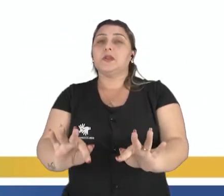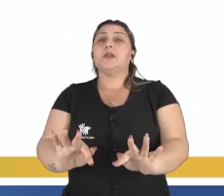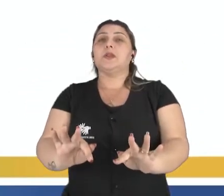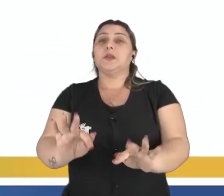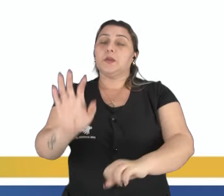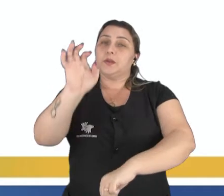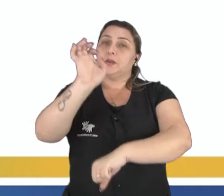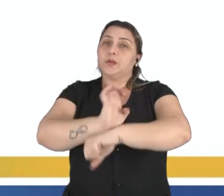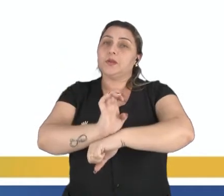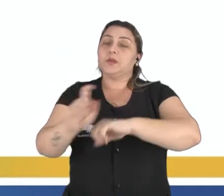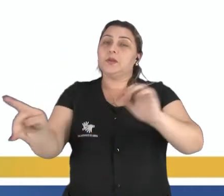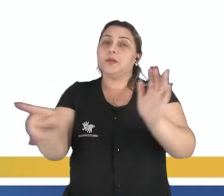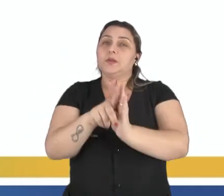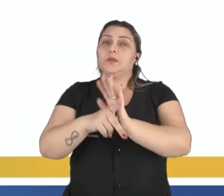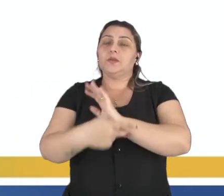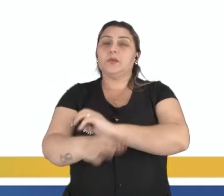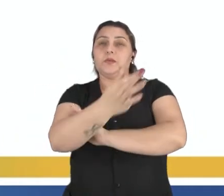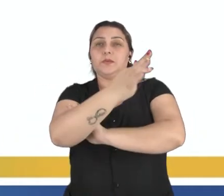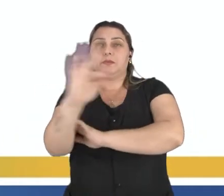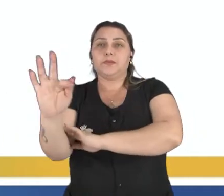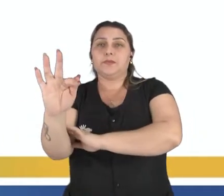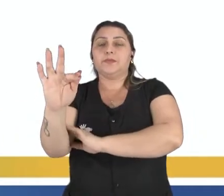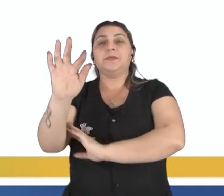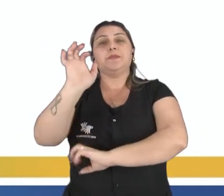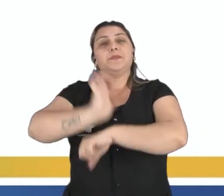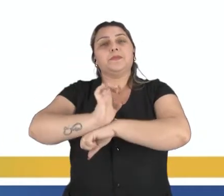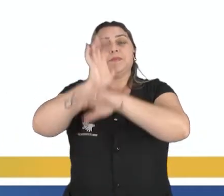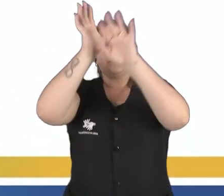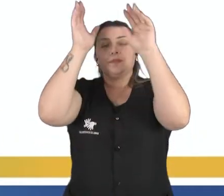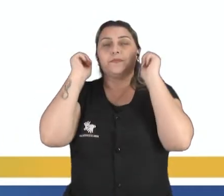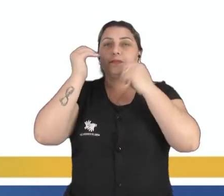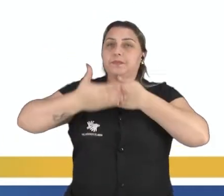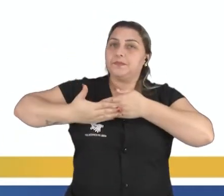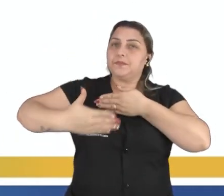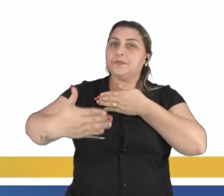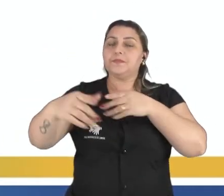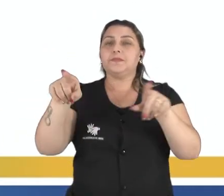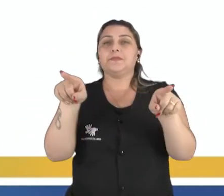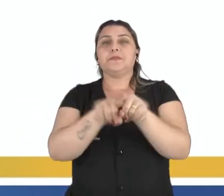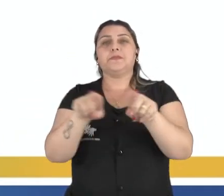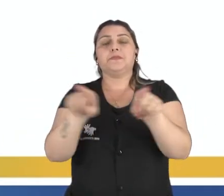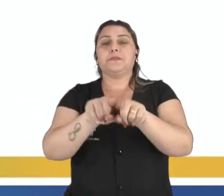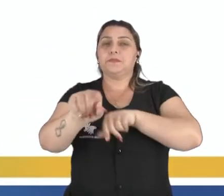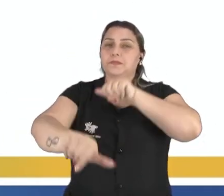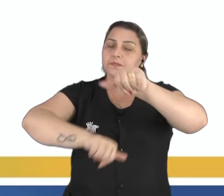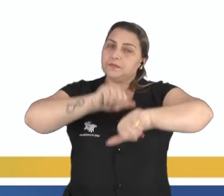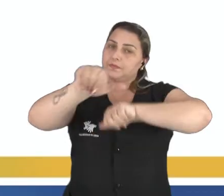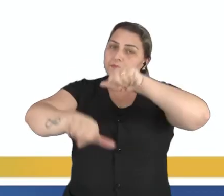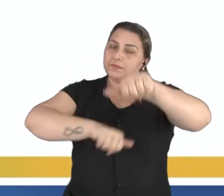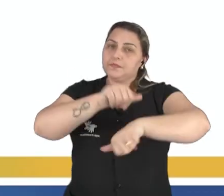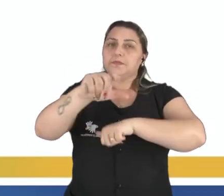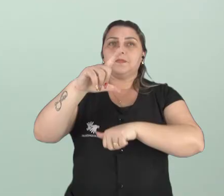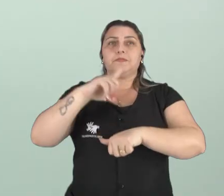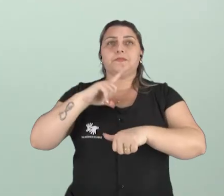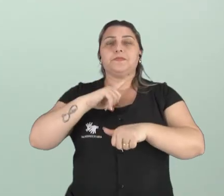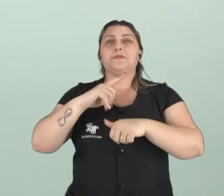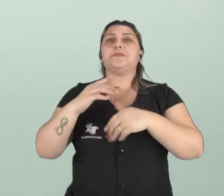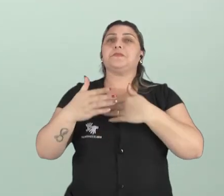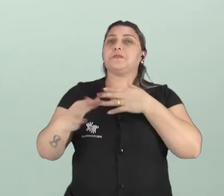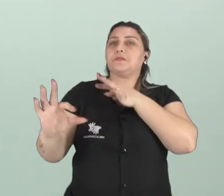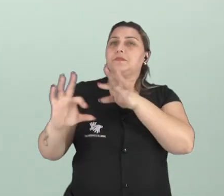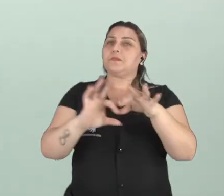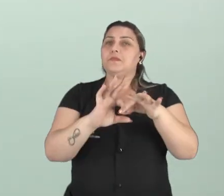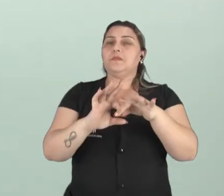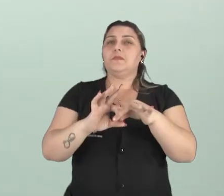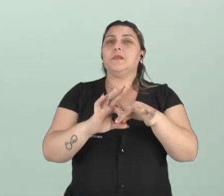do nosso território federal a Estado, tá, pessoal? E a partir daí também a gente tem grandes mudanças, né? Só que a gente já vai se aproximando do